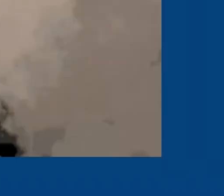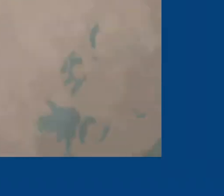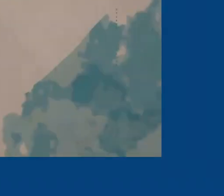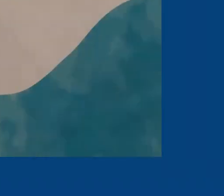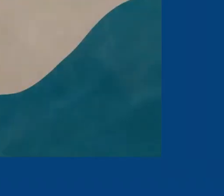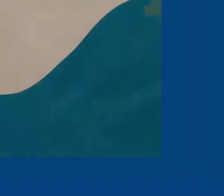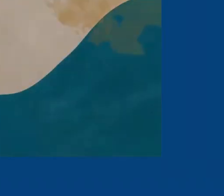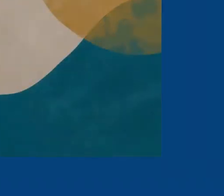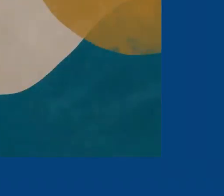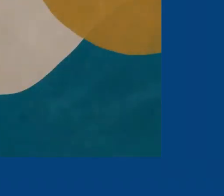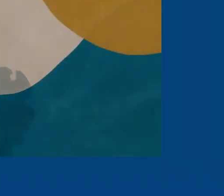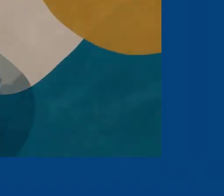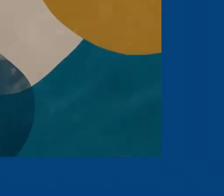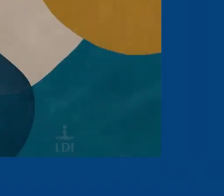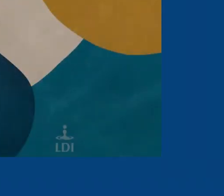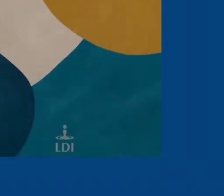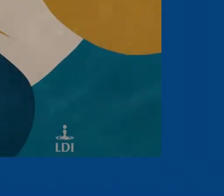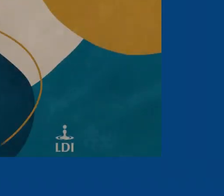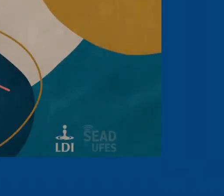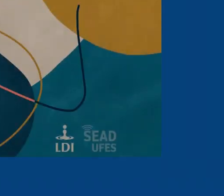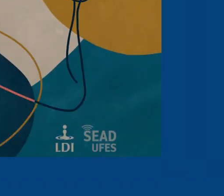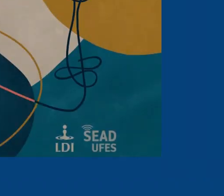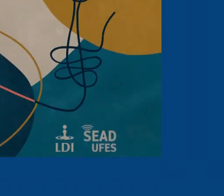E aí